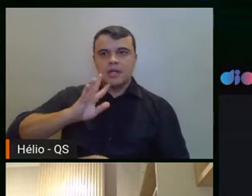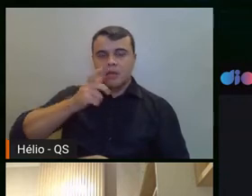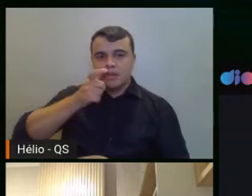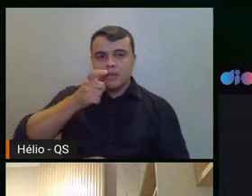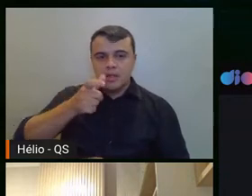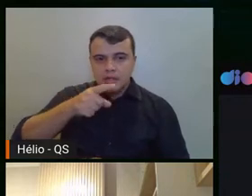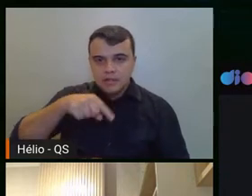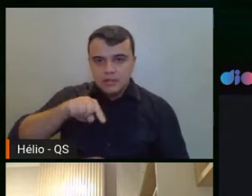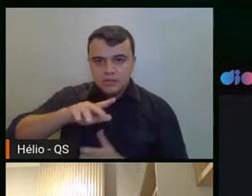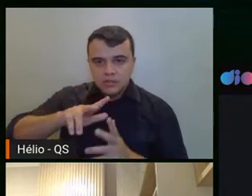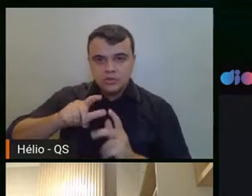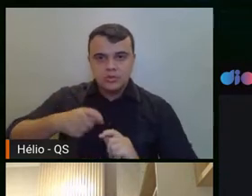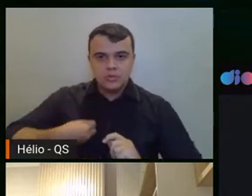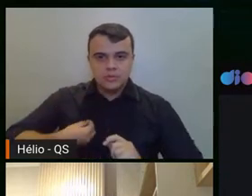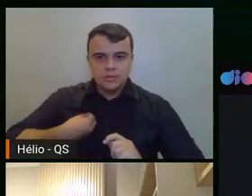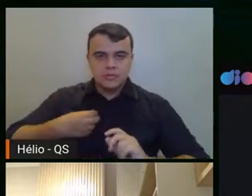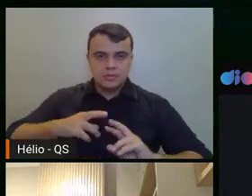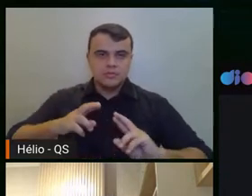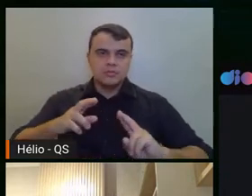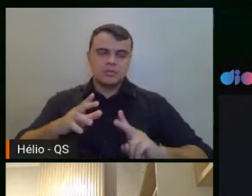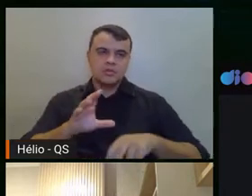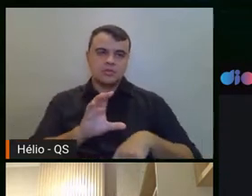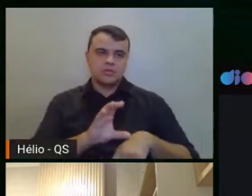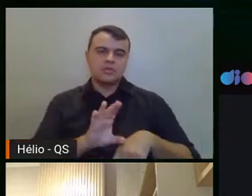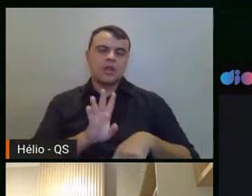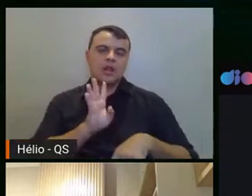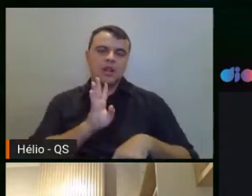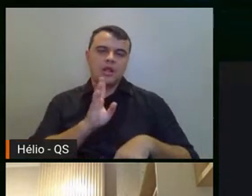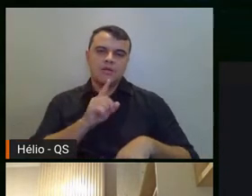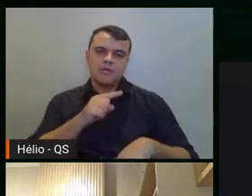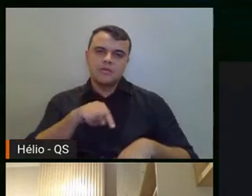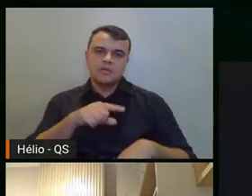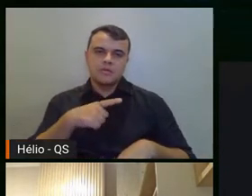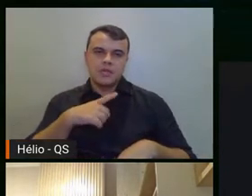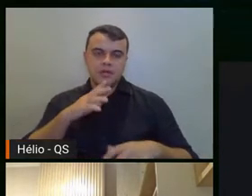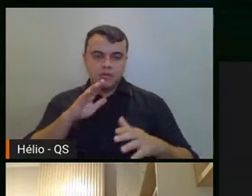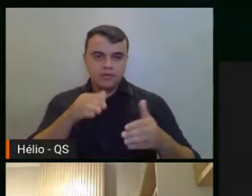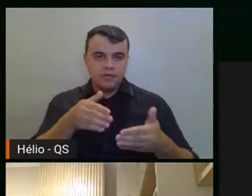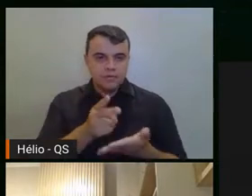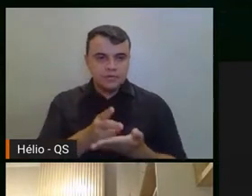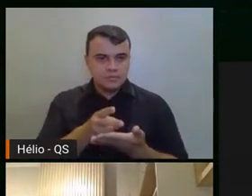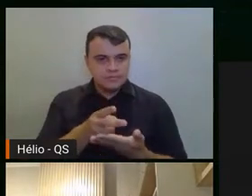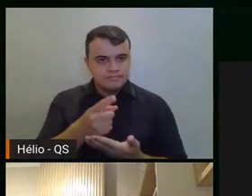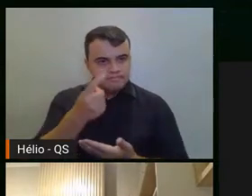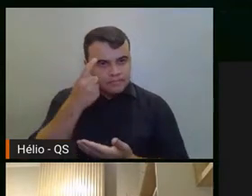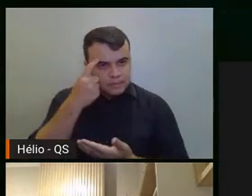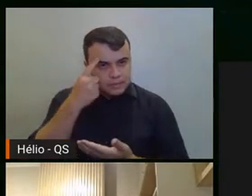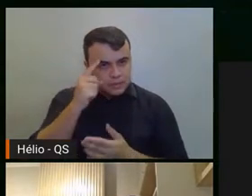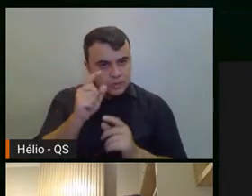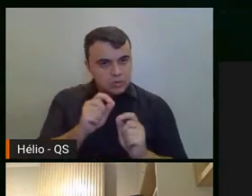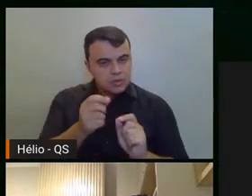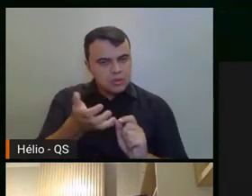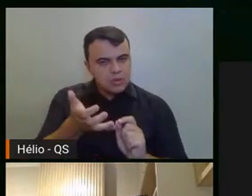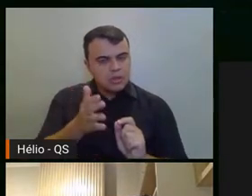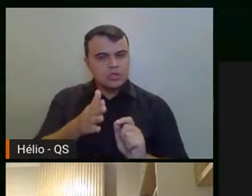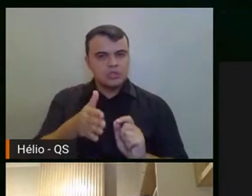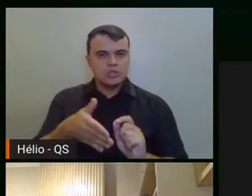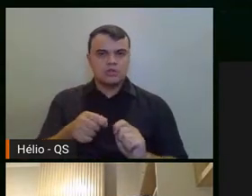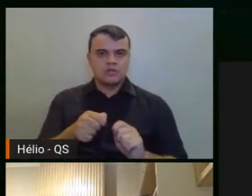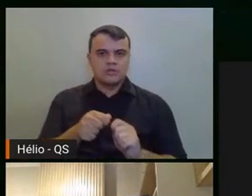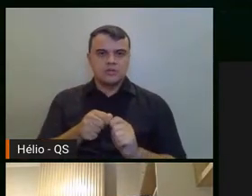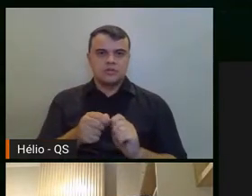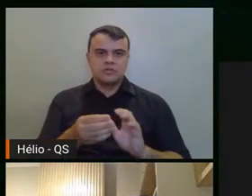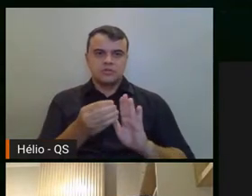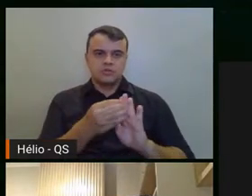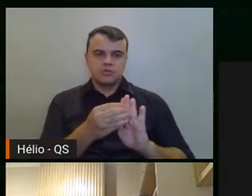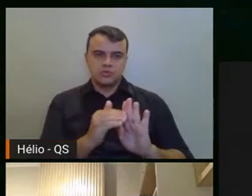todo mundo que tá participando do bootcamp então é bem legal vocês terem o fórum sempre em mente aqui ver o que a galera já tá postando